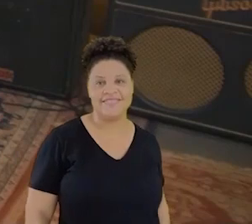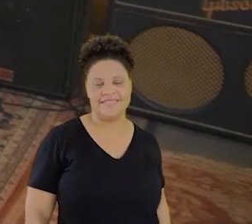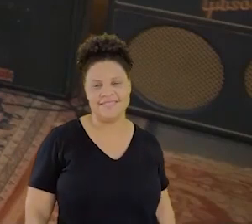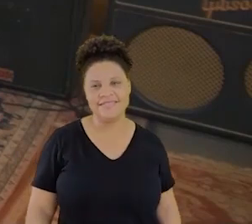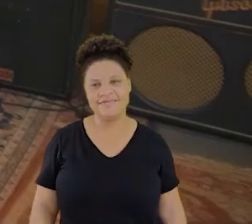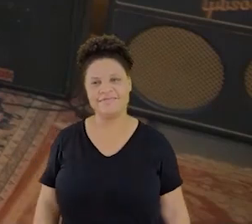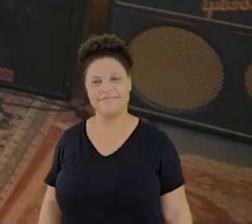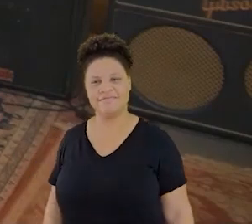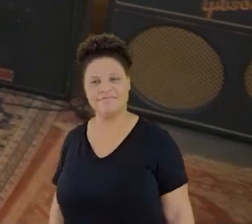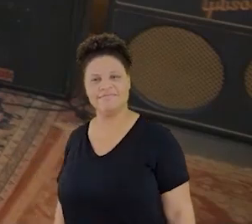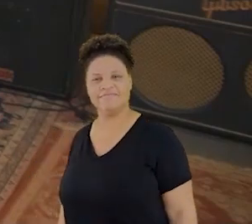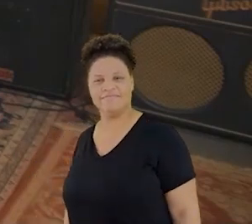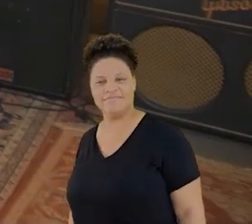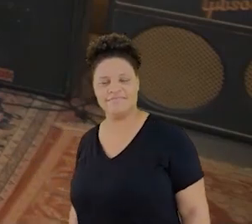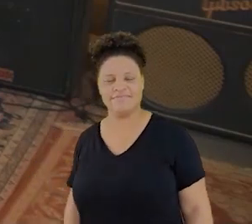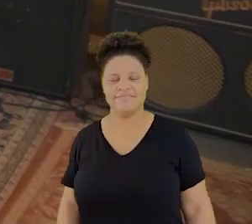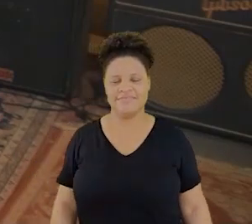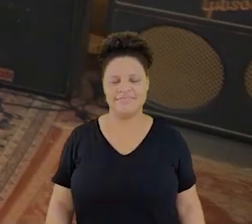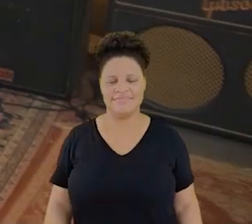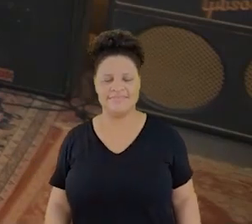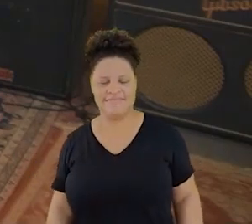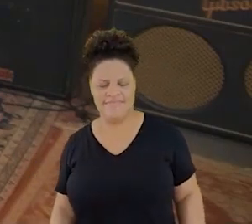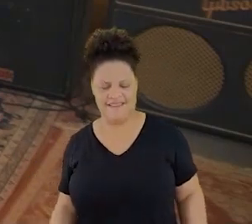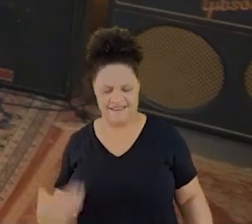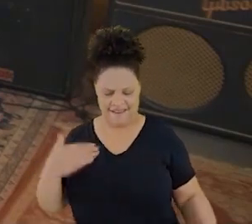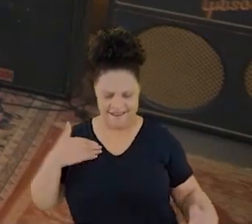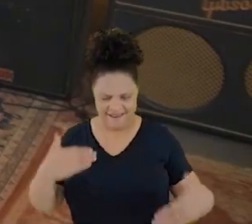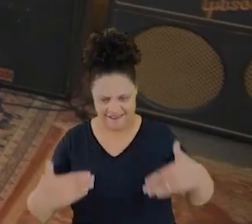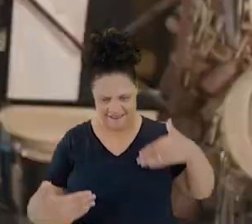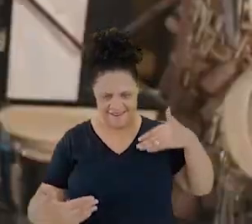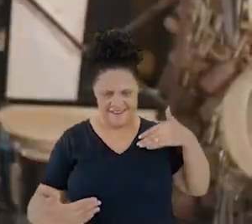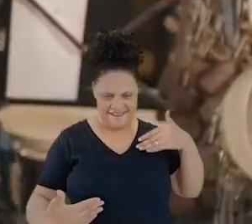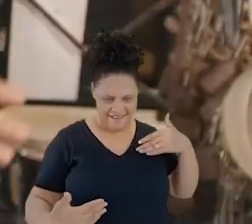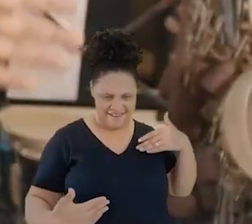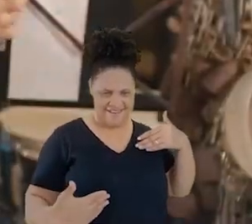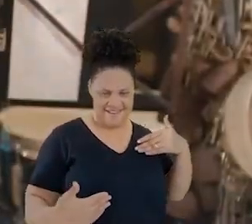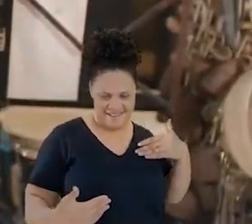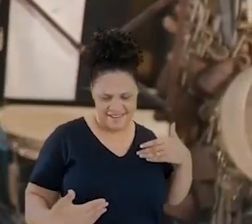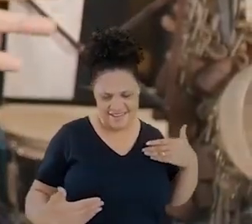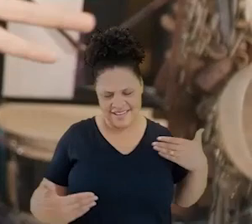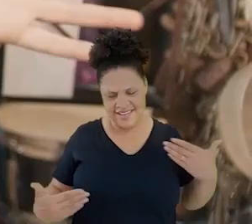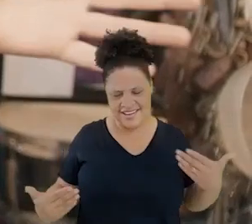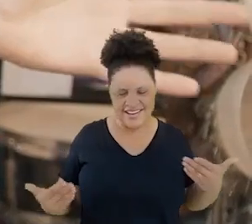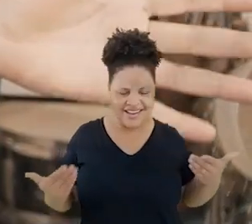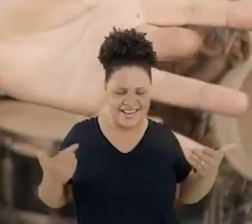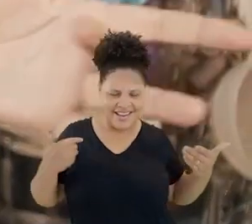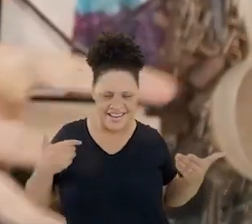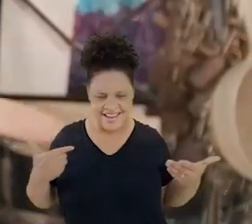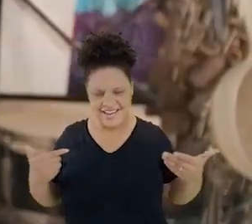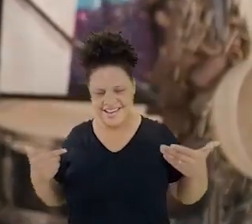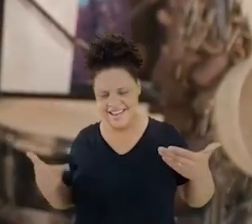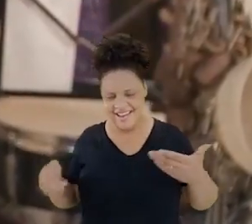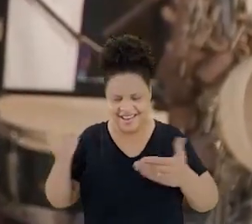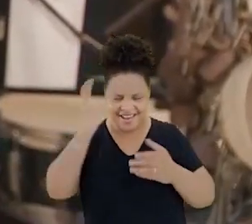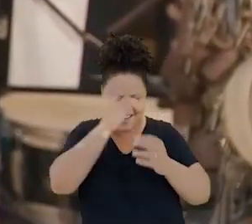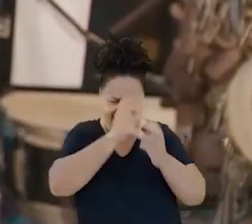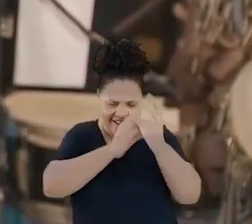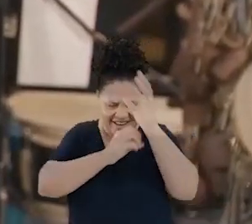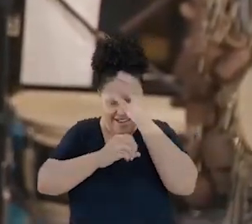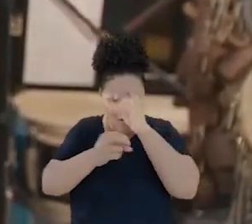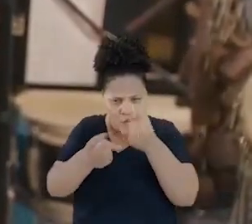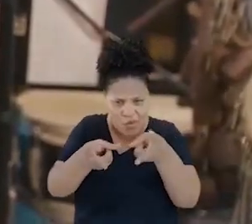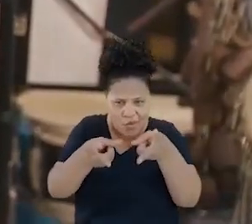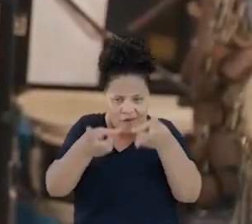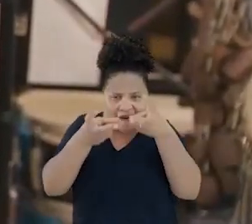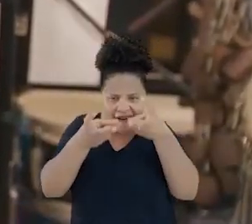Luz que arde, mas acalma, meu corpo eu pertenço aqui. Eu aprendo com mestre e mestre da minha